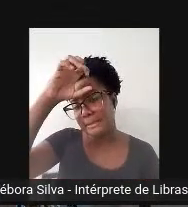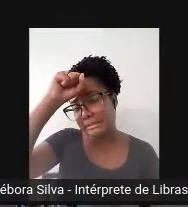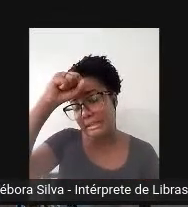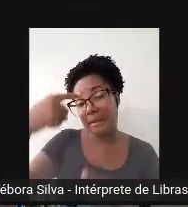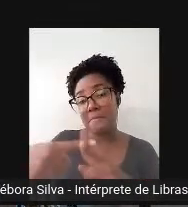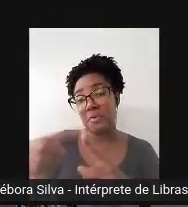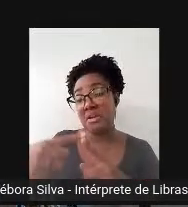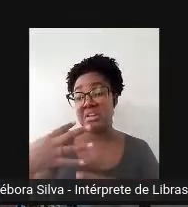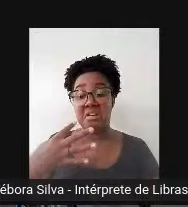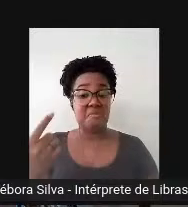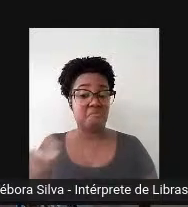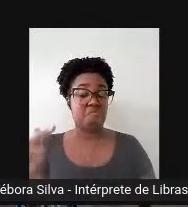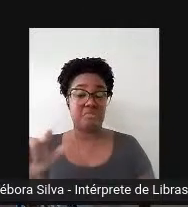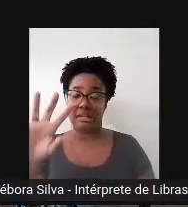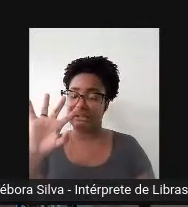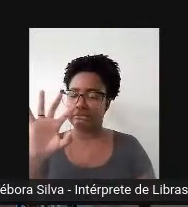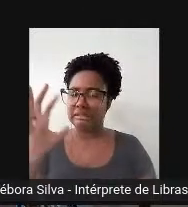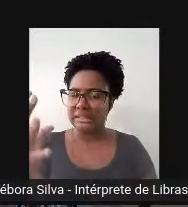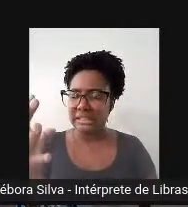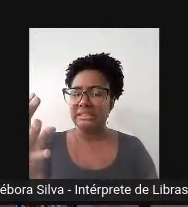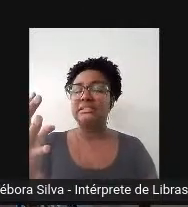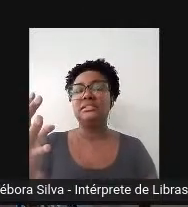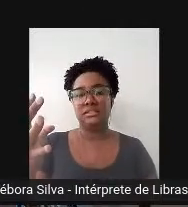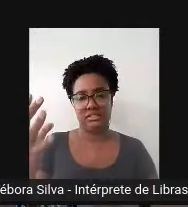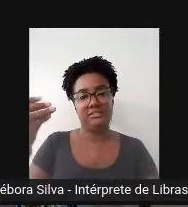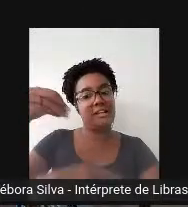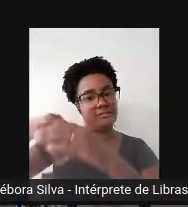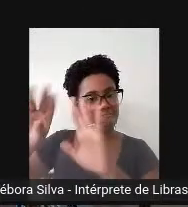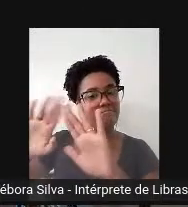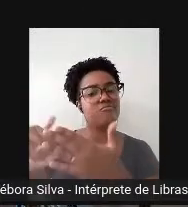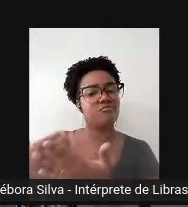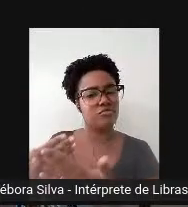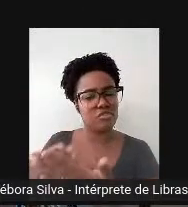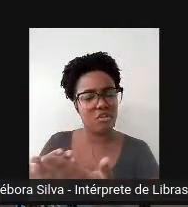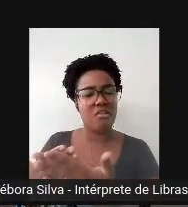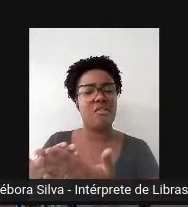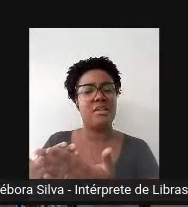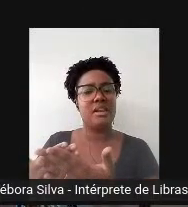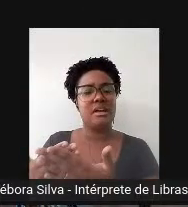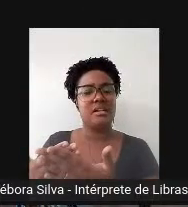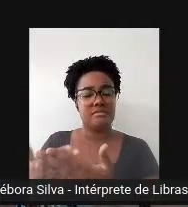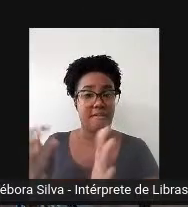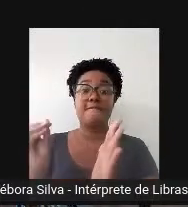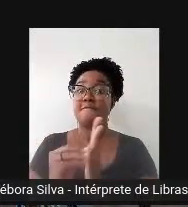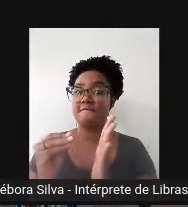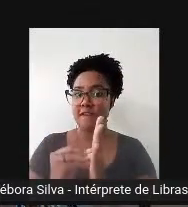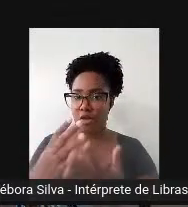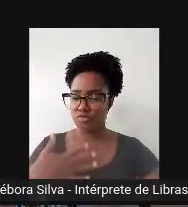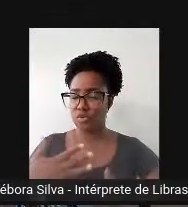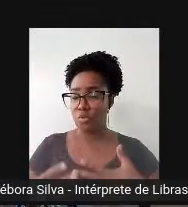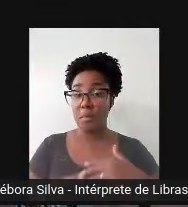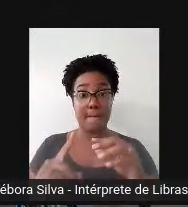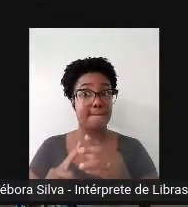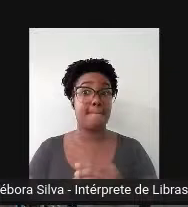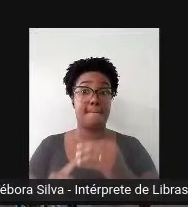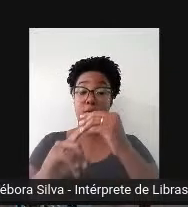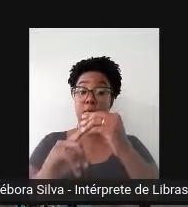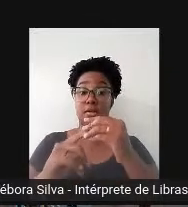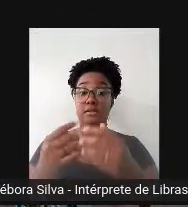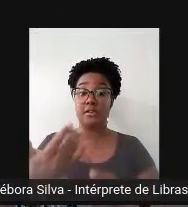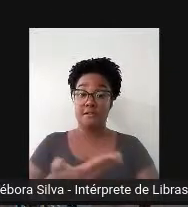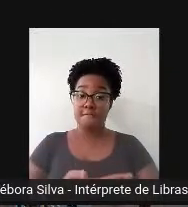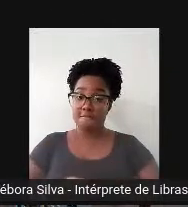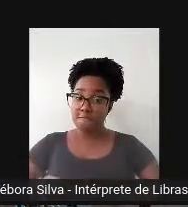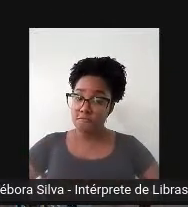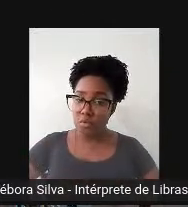interesse pelo ambiente. Elas ficam com especialmente quando elas estão com a fome do dia, ou seja, quando elas não comeram no